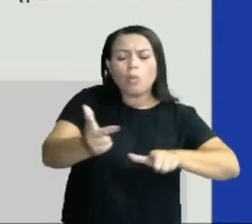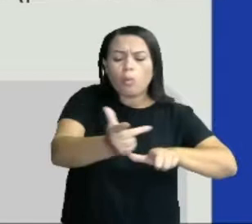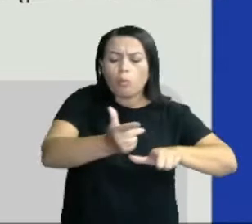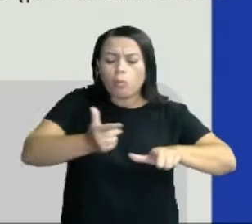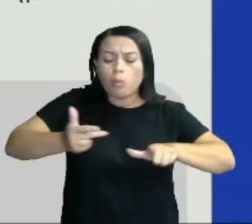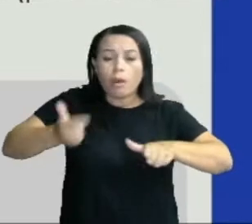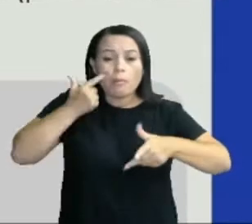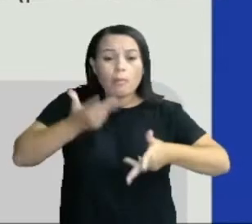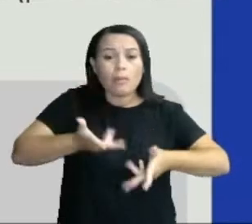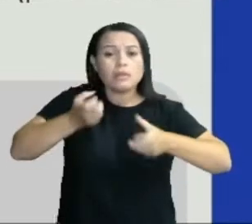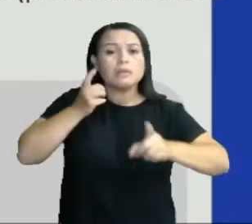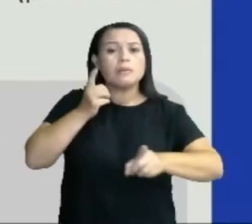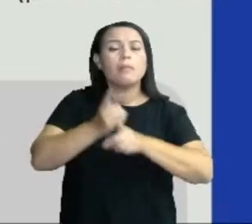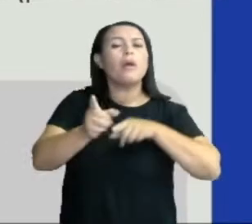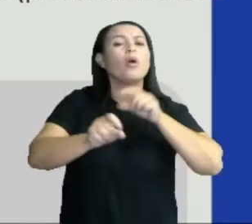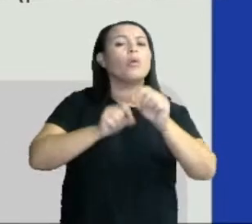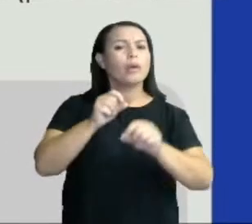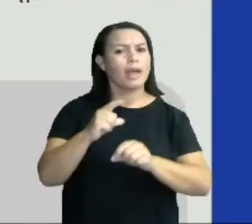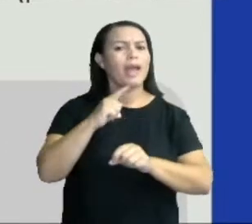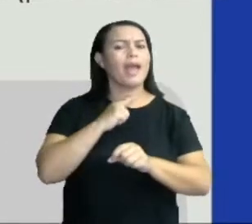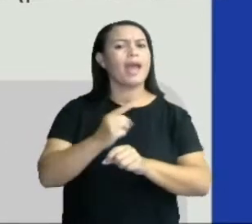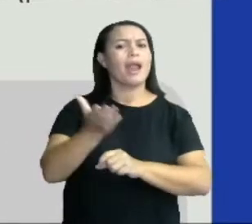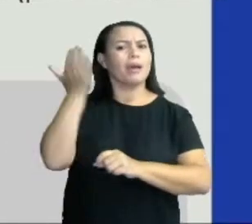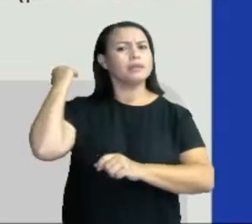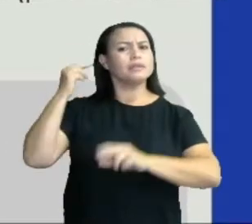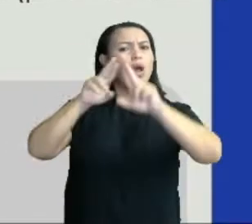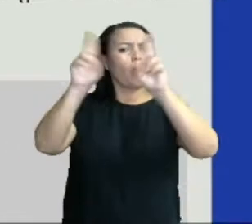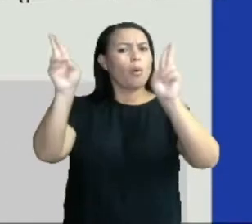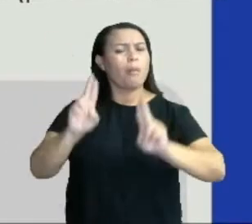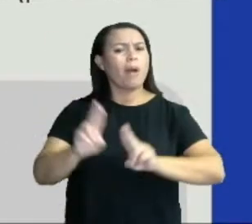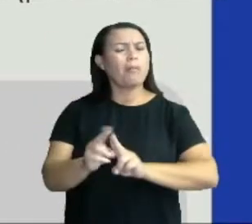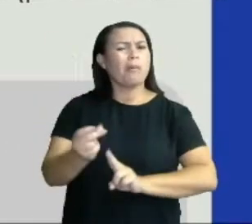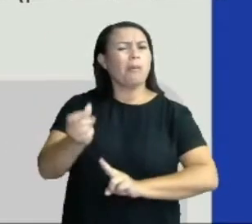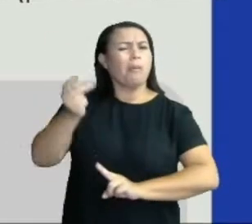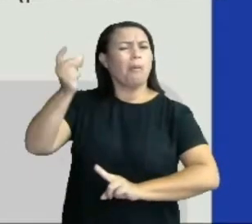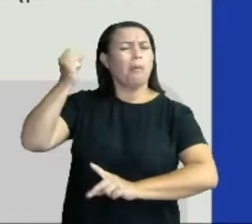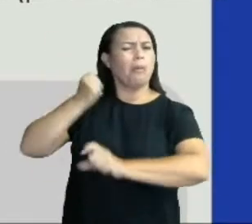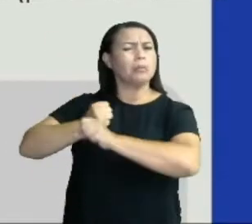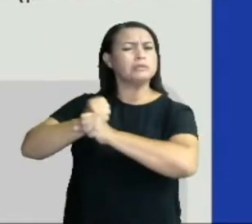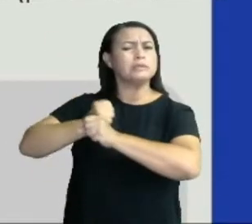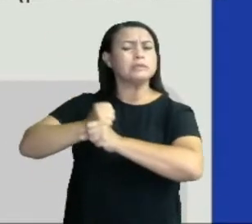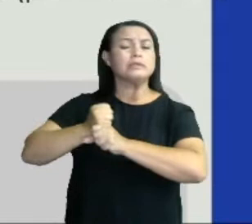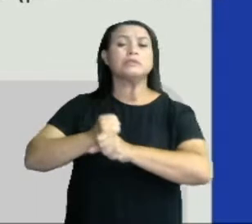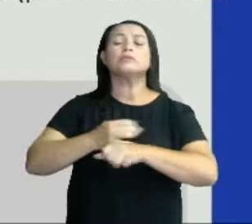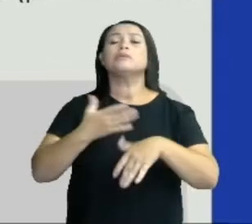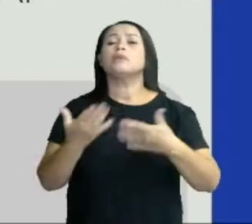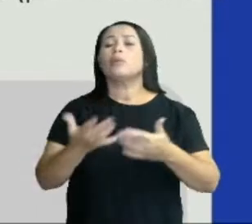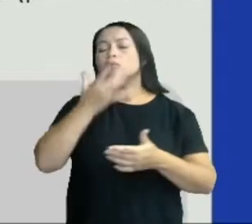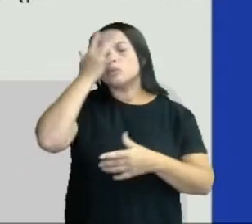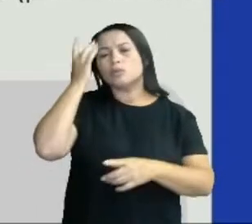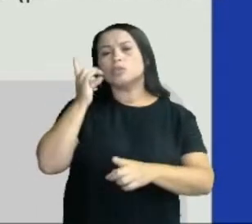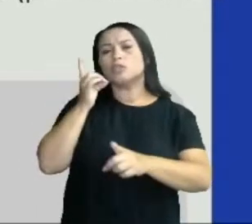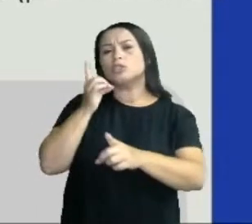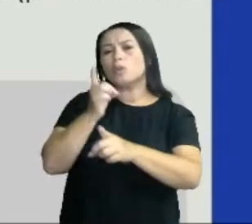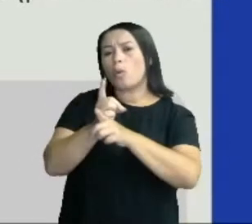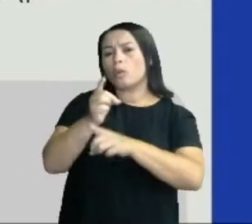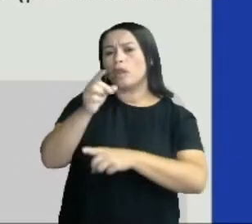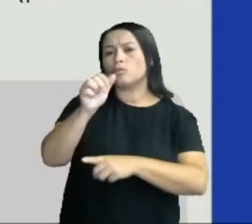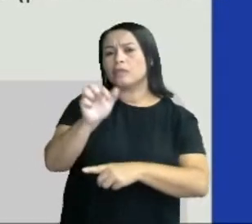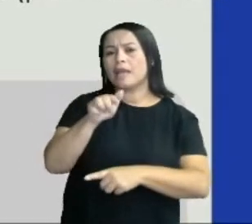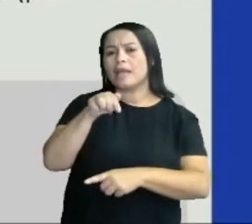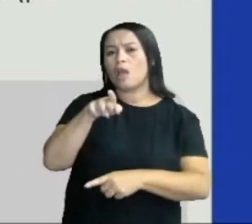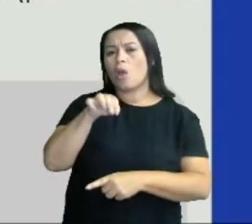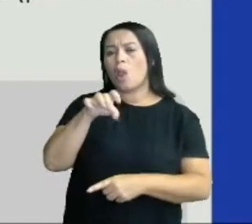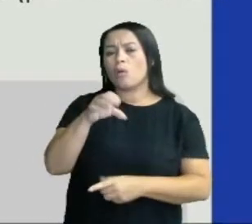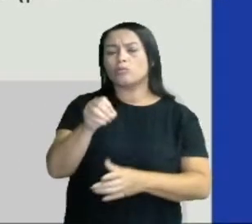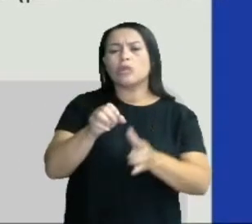encontrado, perceberam que, na verdade, se tratava de um mapa antigo. Então, esse mapa, né, segundo os arqueólogos, a partir de